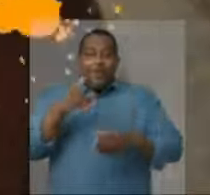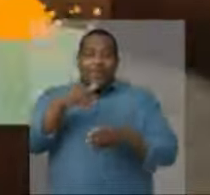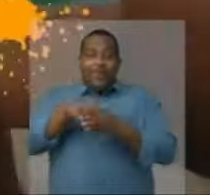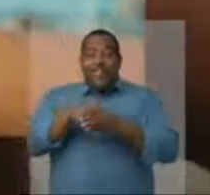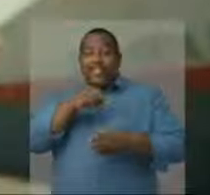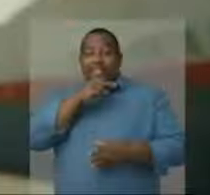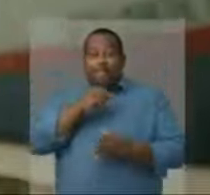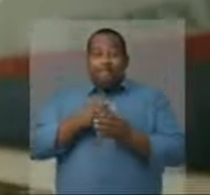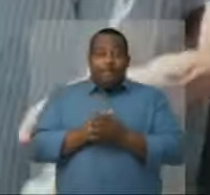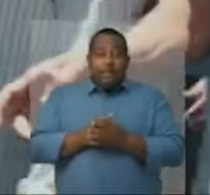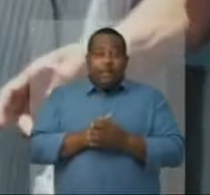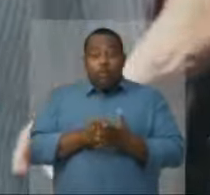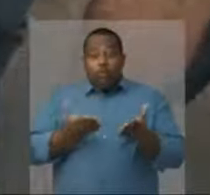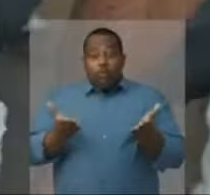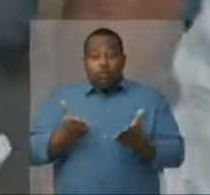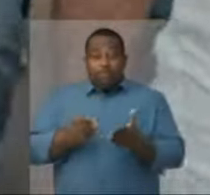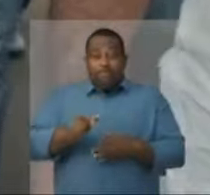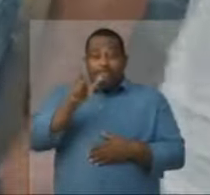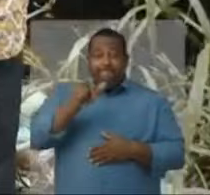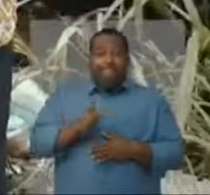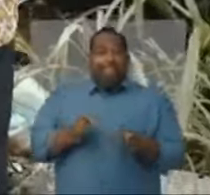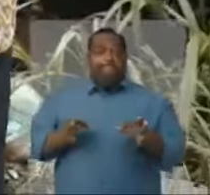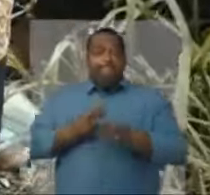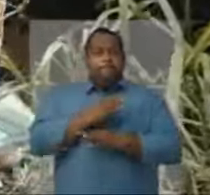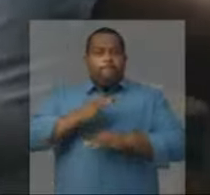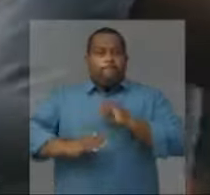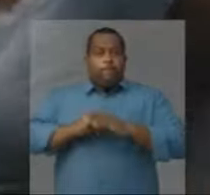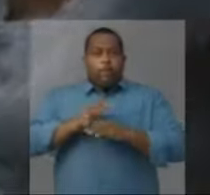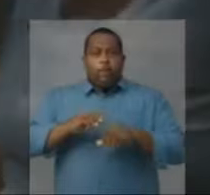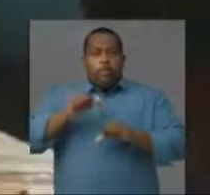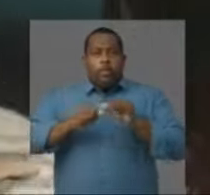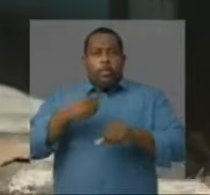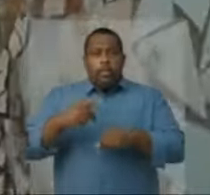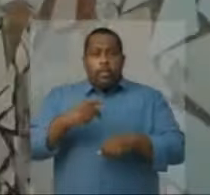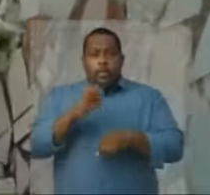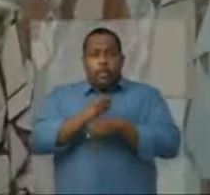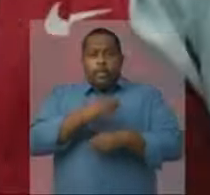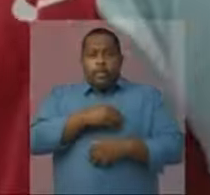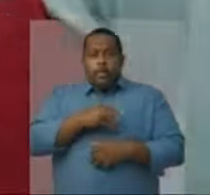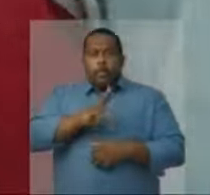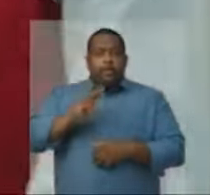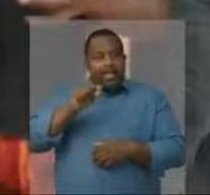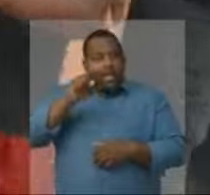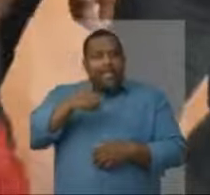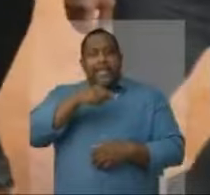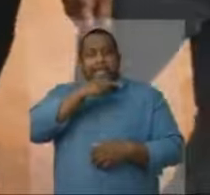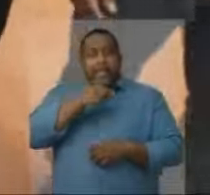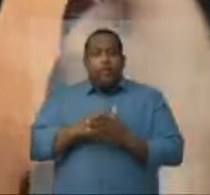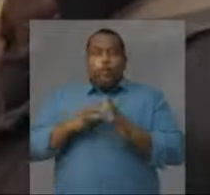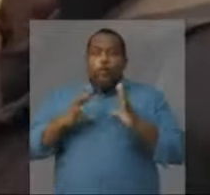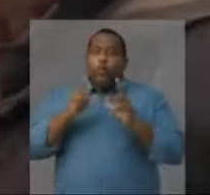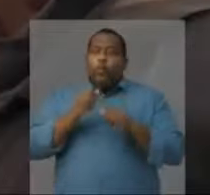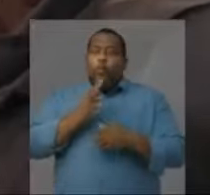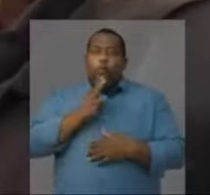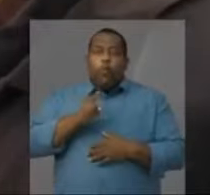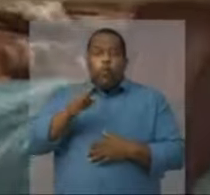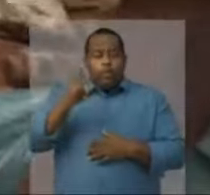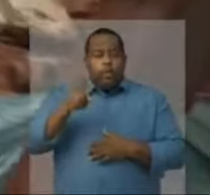Quem compara, vota em Neto. Hoje o cara que está preparado para mudar a história do estado da Bahia se chama ACM Neto. ACM Neto todo mundo